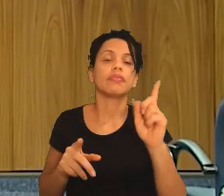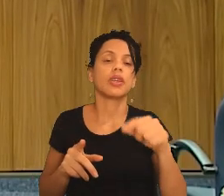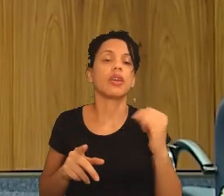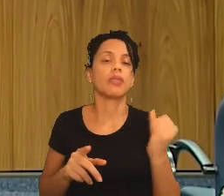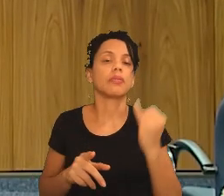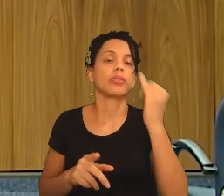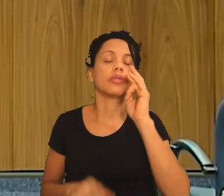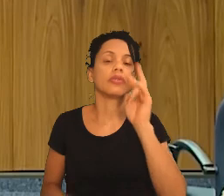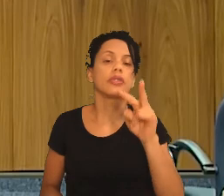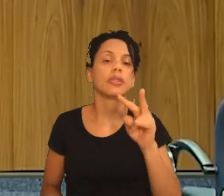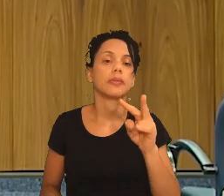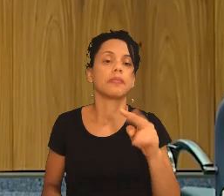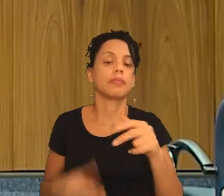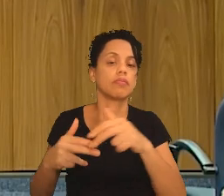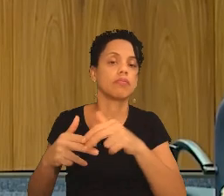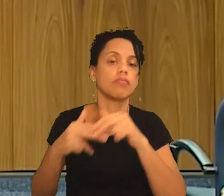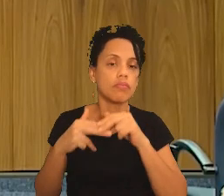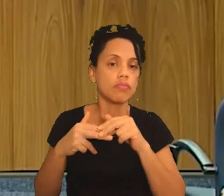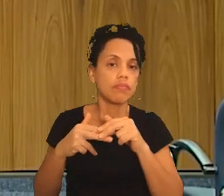E